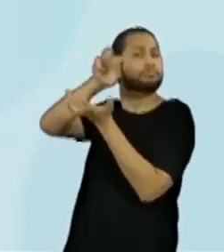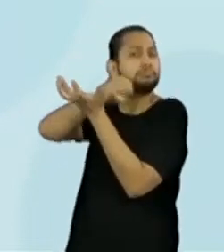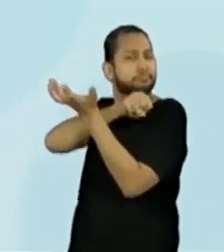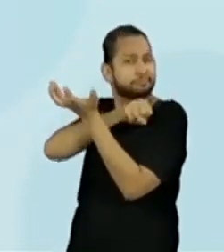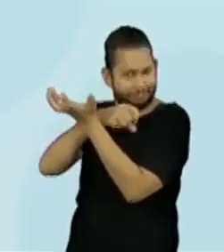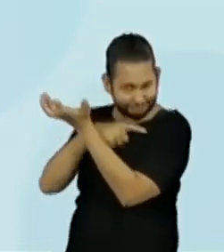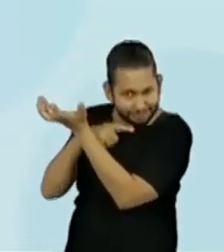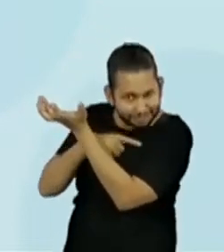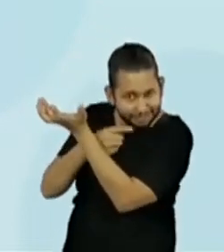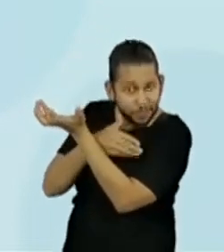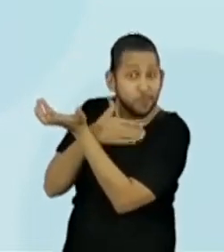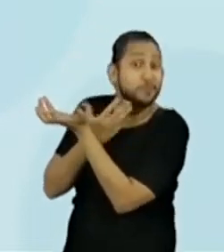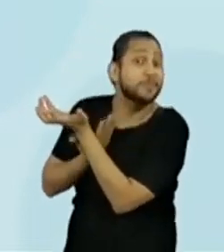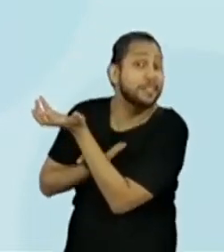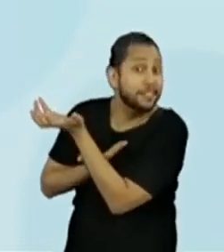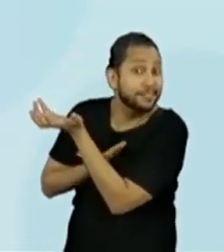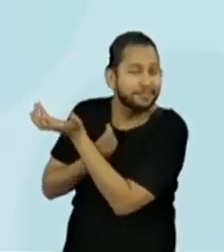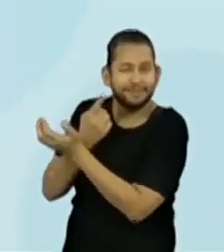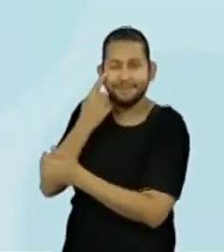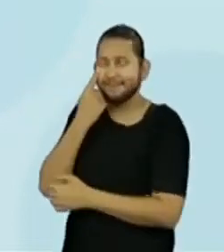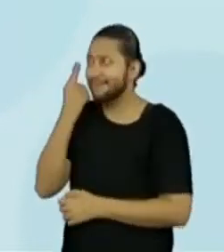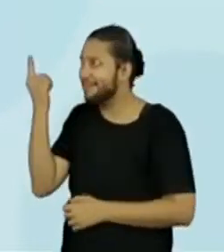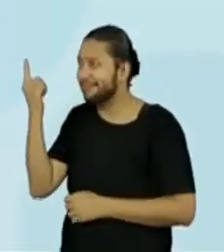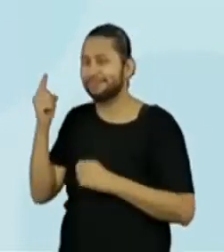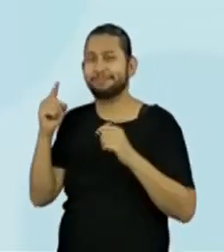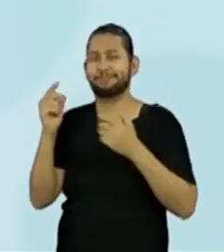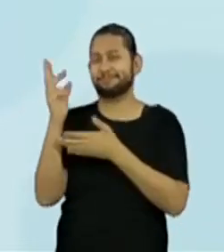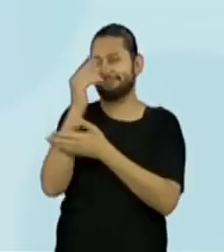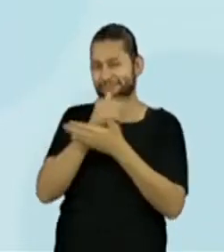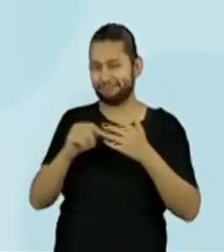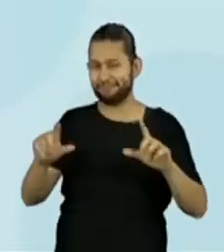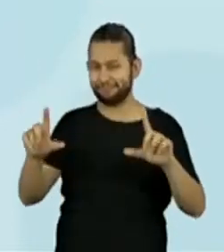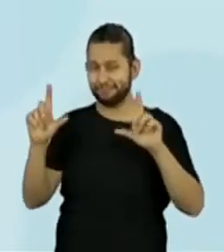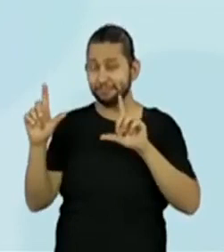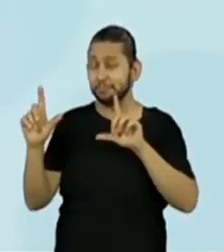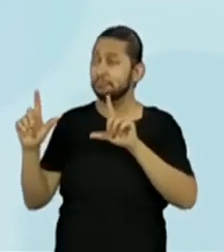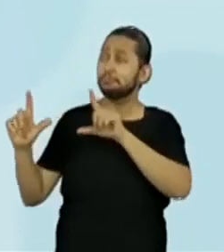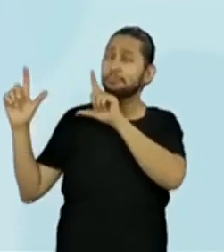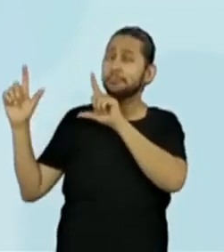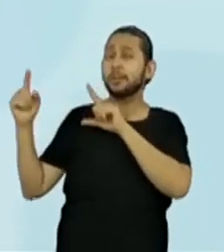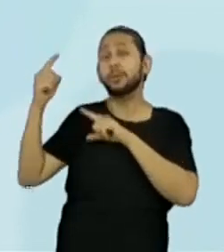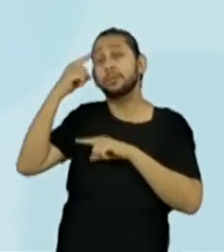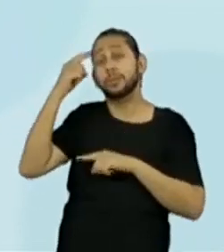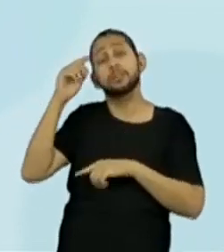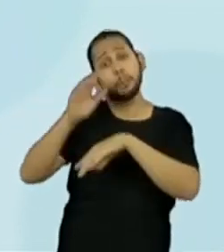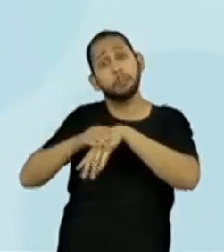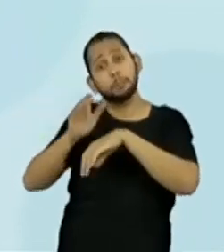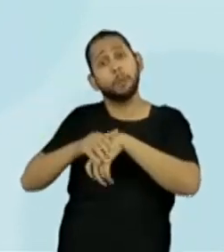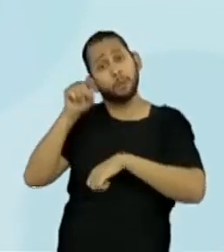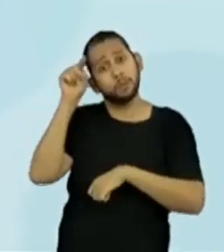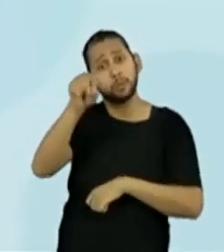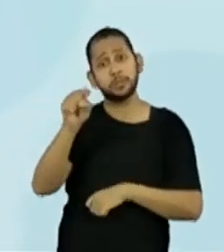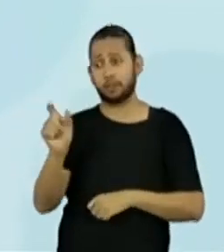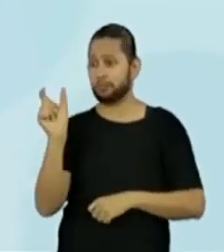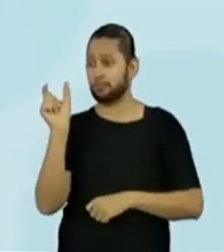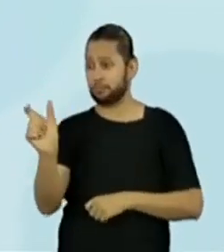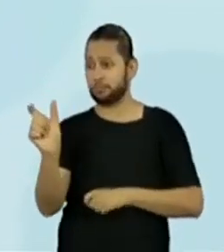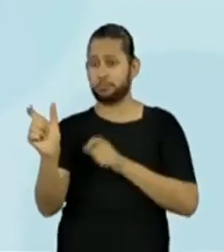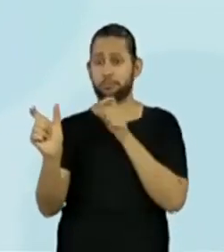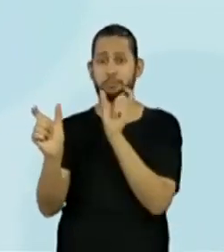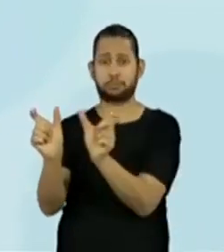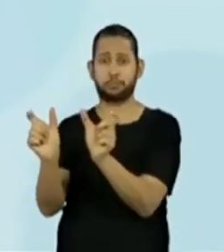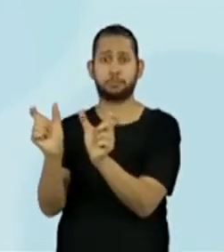que vocês, analisando essa imagem, construam cadeias alimentares. Vocês